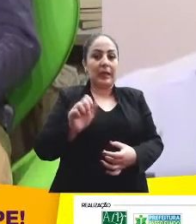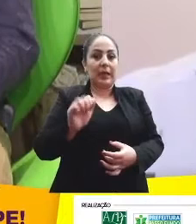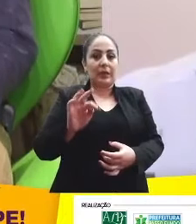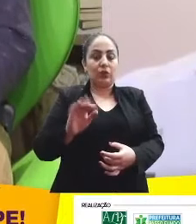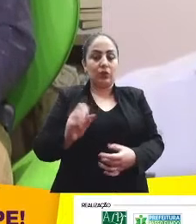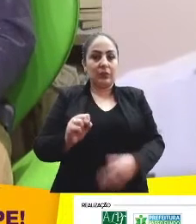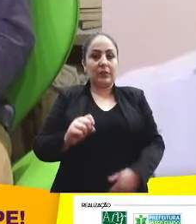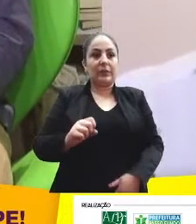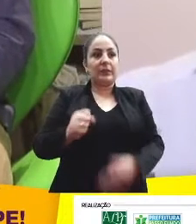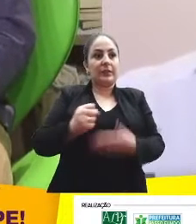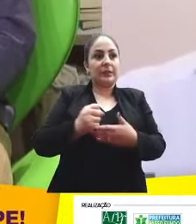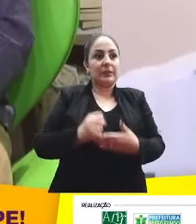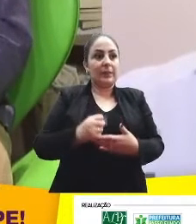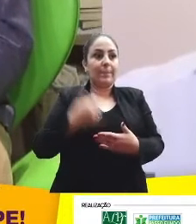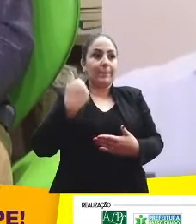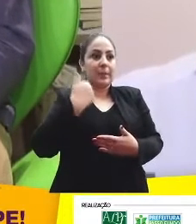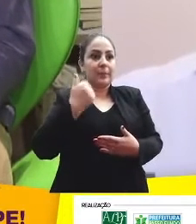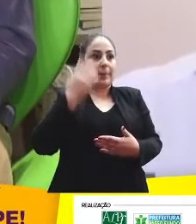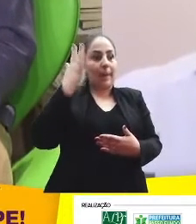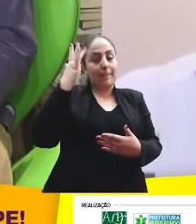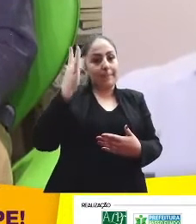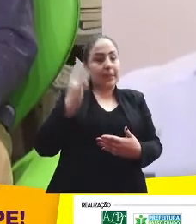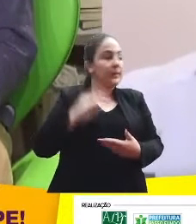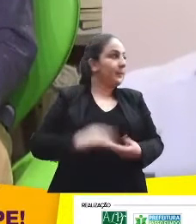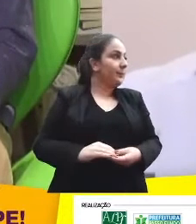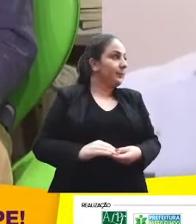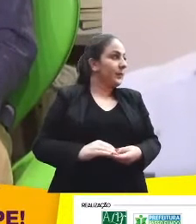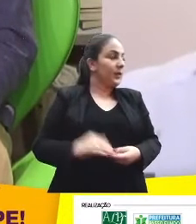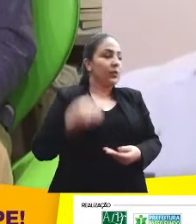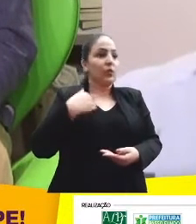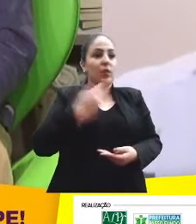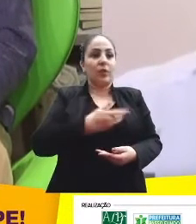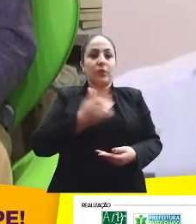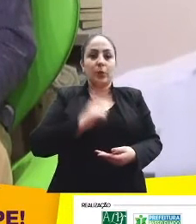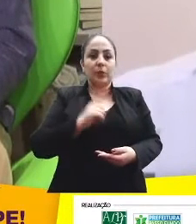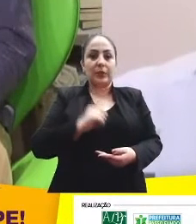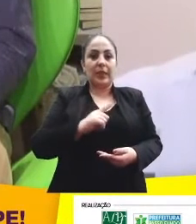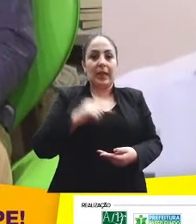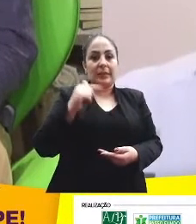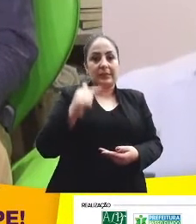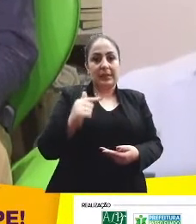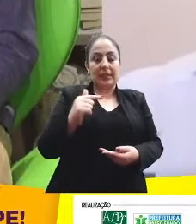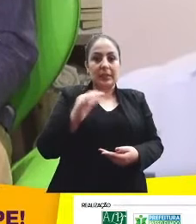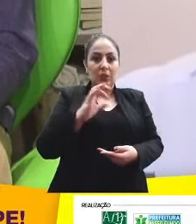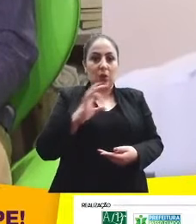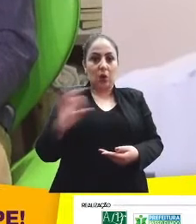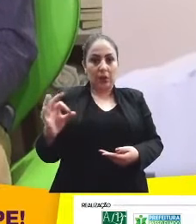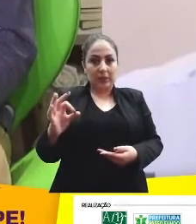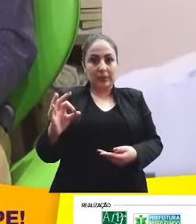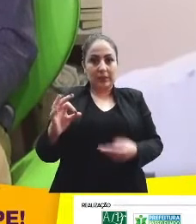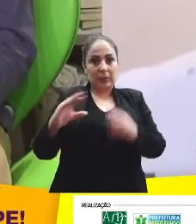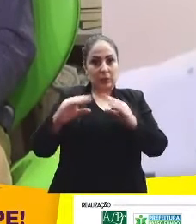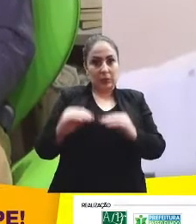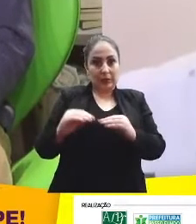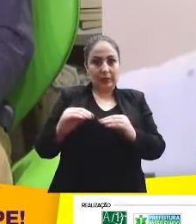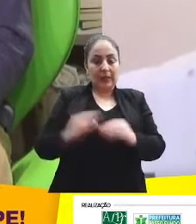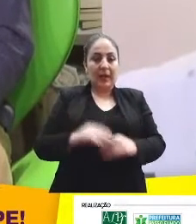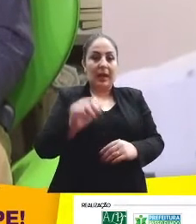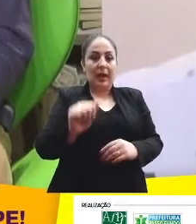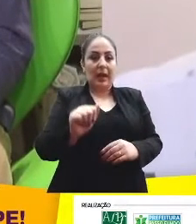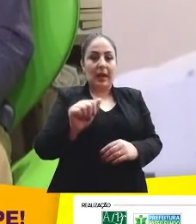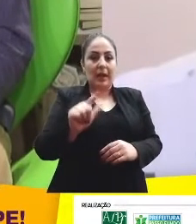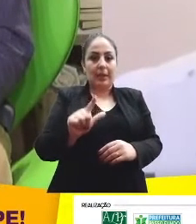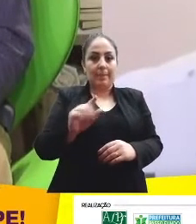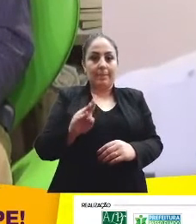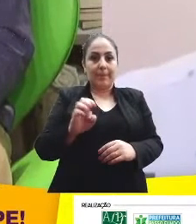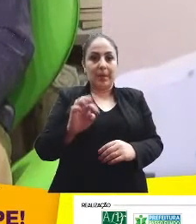está trazendo esse bate-papo. E amanhã nós teremos, às 19 horas, Alberto Almeida, que é outra palestra